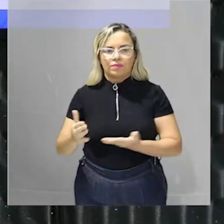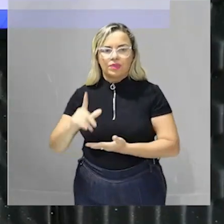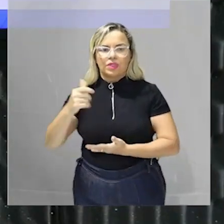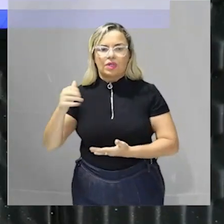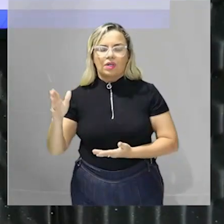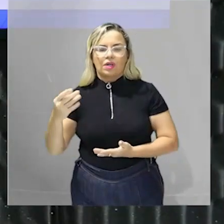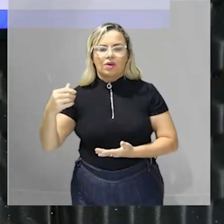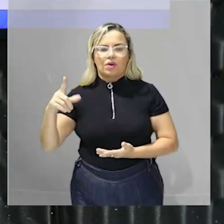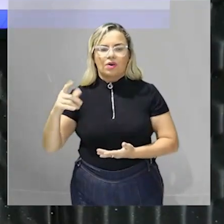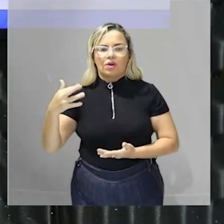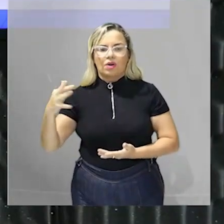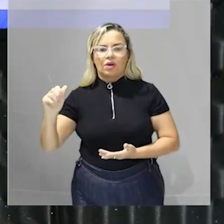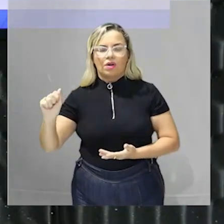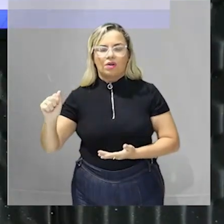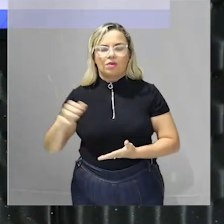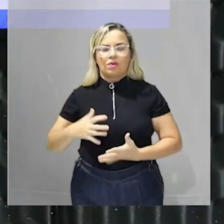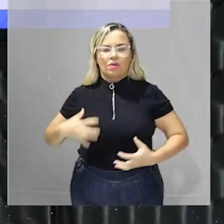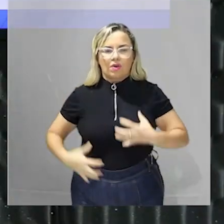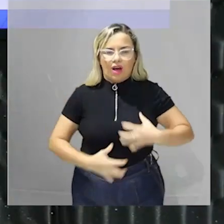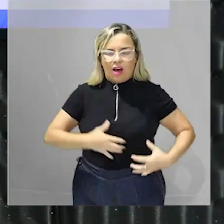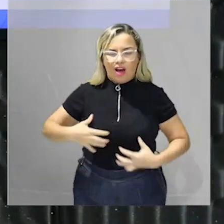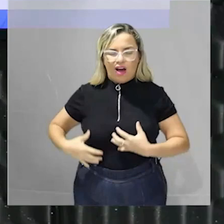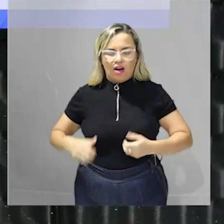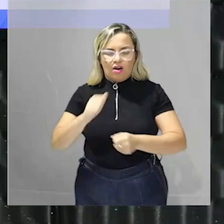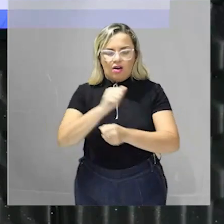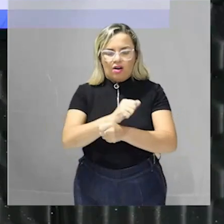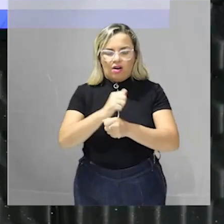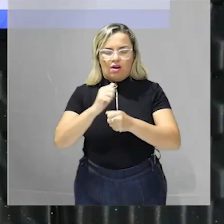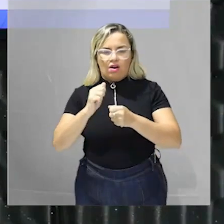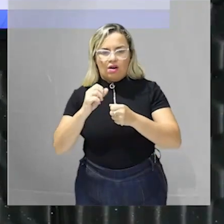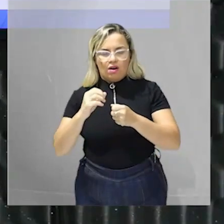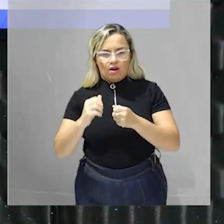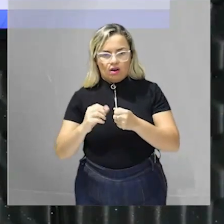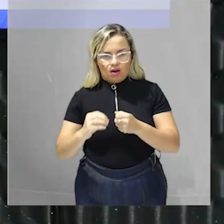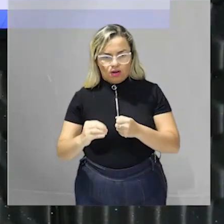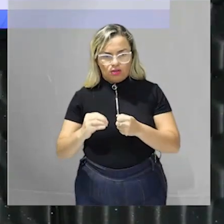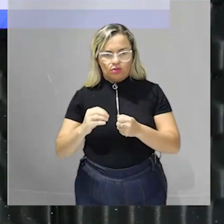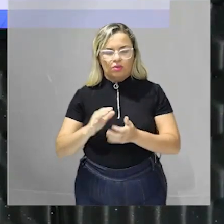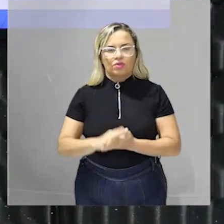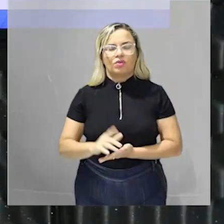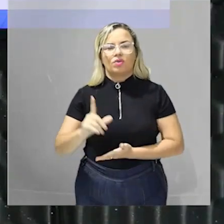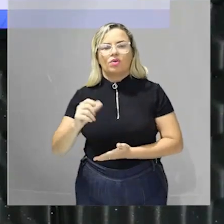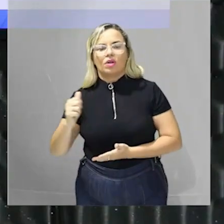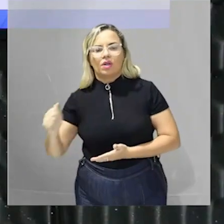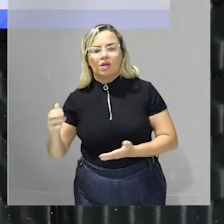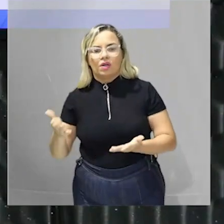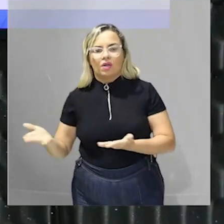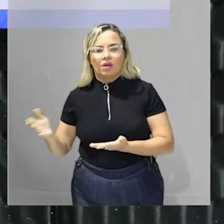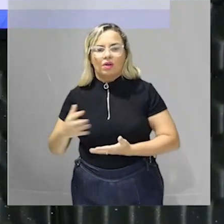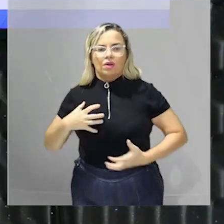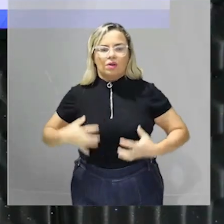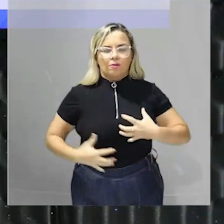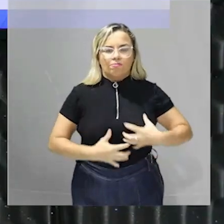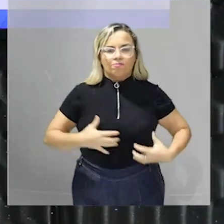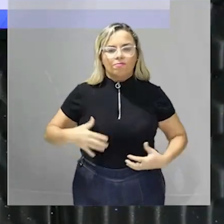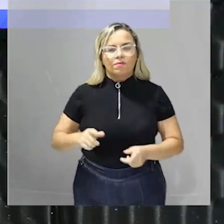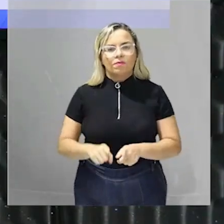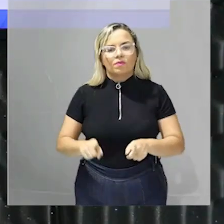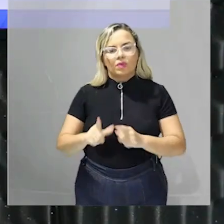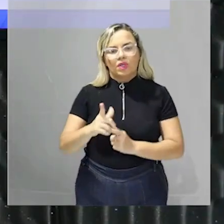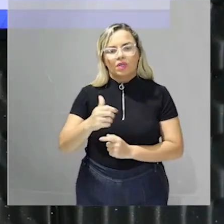cólera, lá, eu estou utilizando o artículo lá, tá? É raiva. La